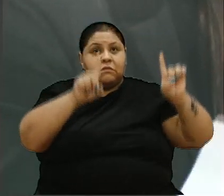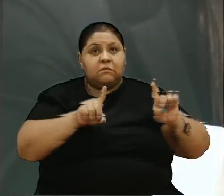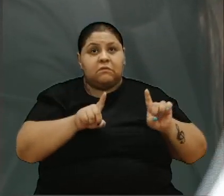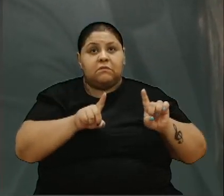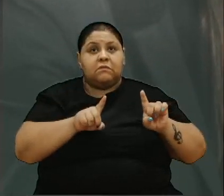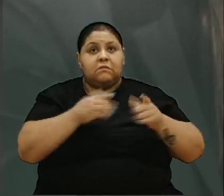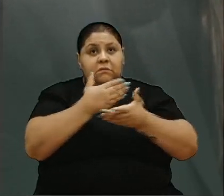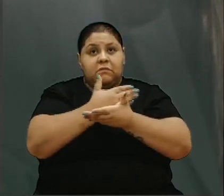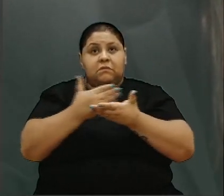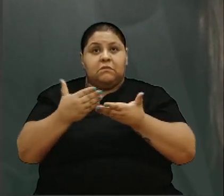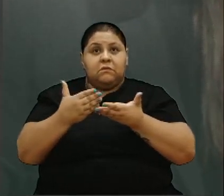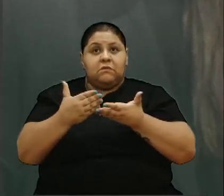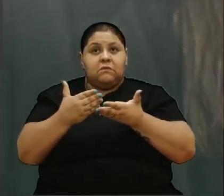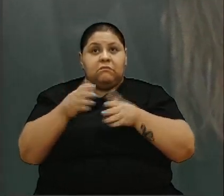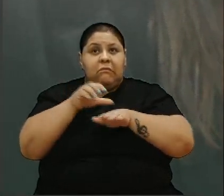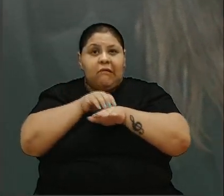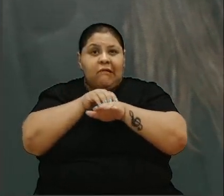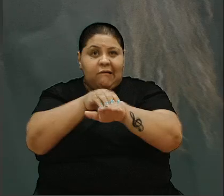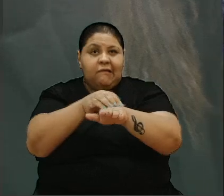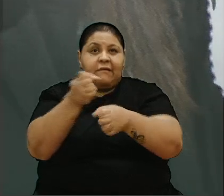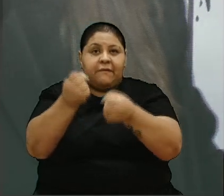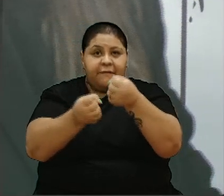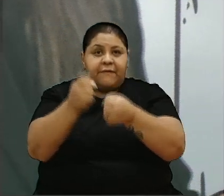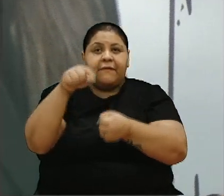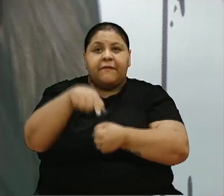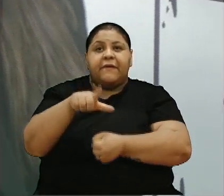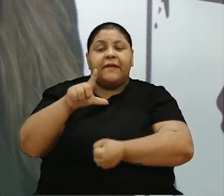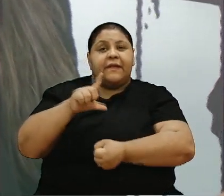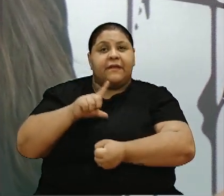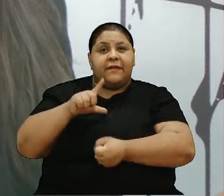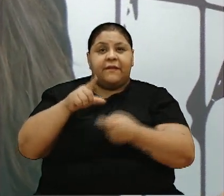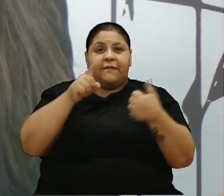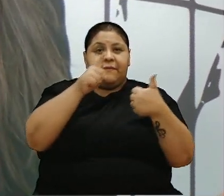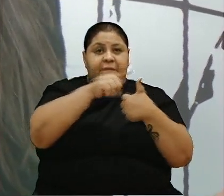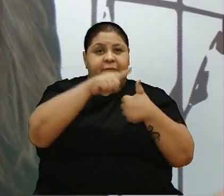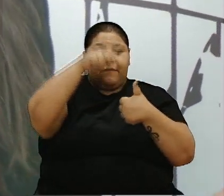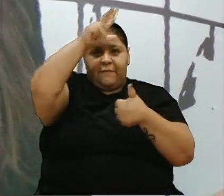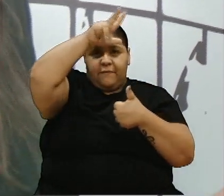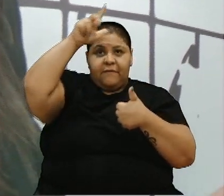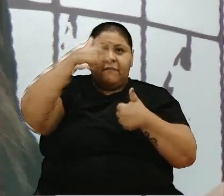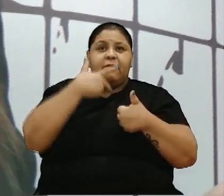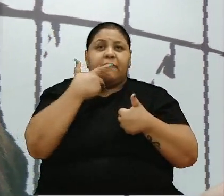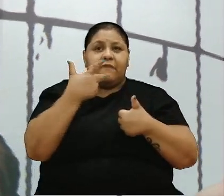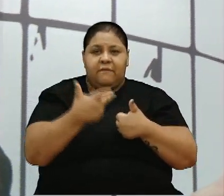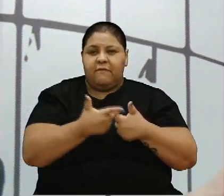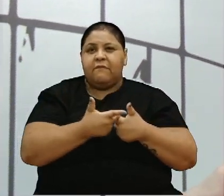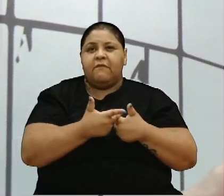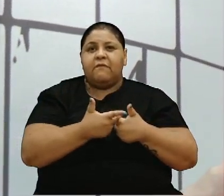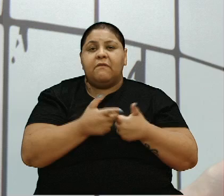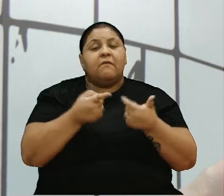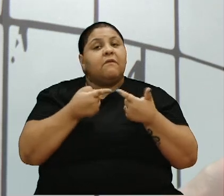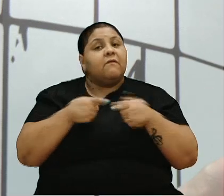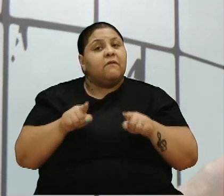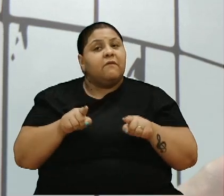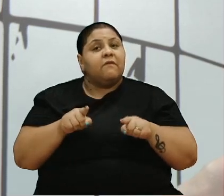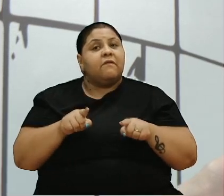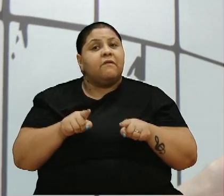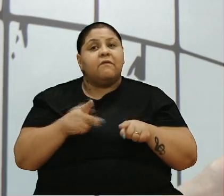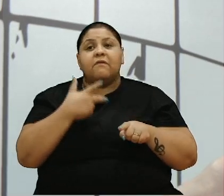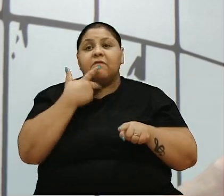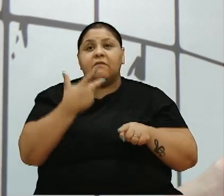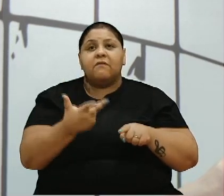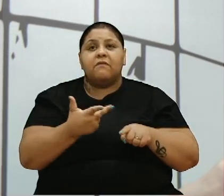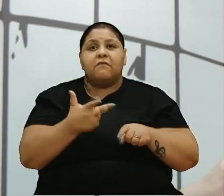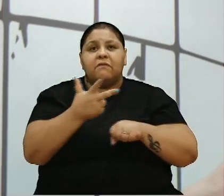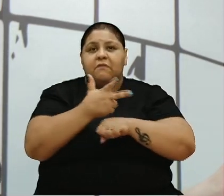esse castramóvel na rua. Isso aí. Aqui tem dois pontos. O primeiro que a prefeitura alega isso, o executivo, né? Mas eles não alegaram isso